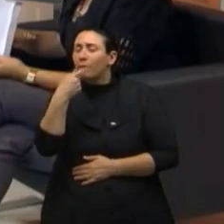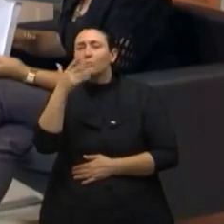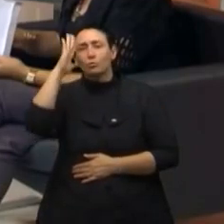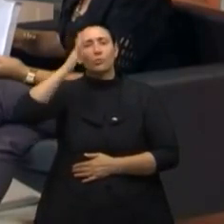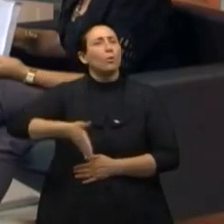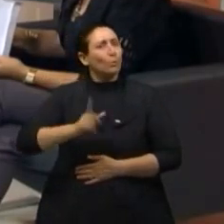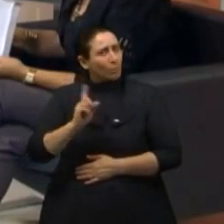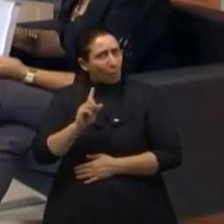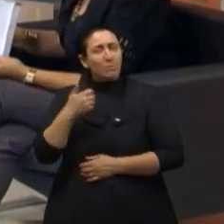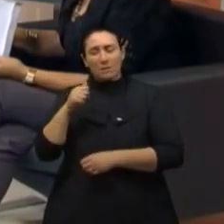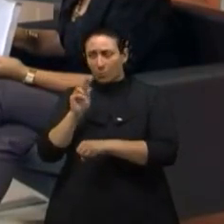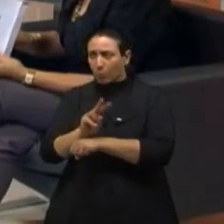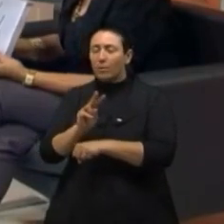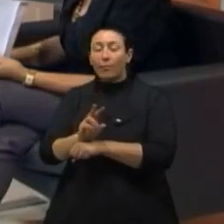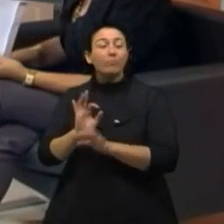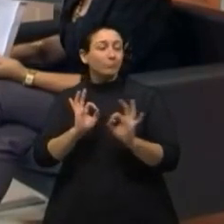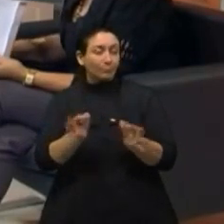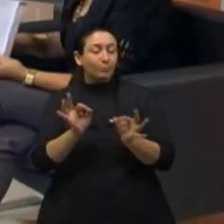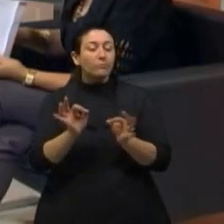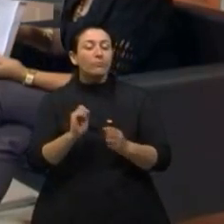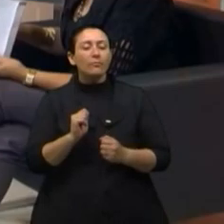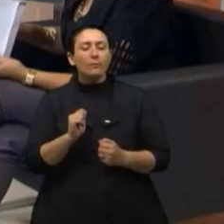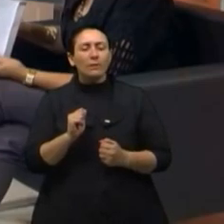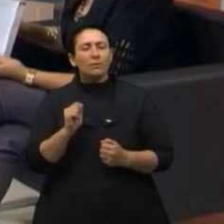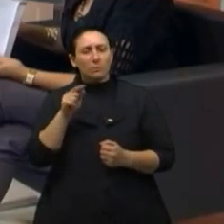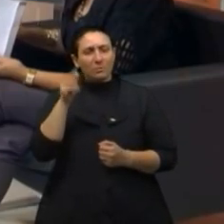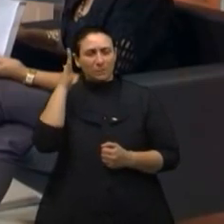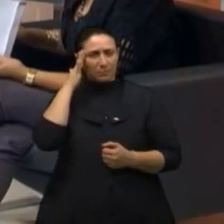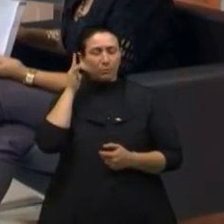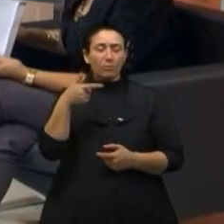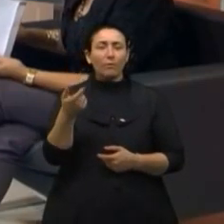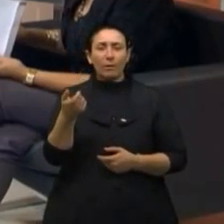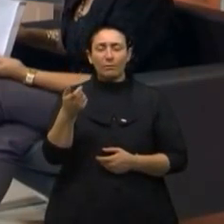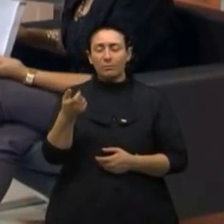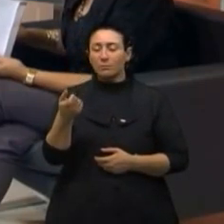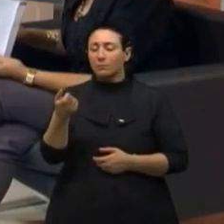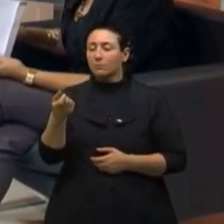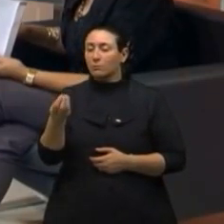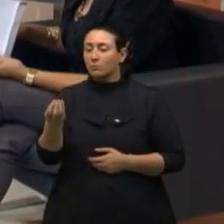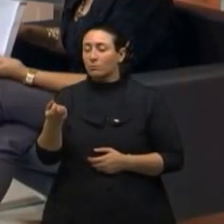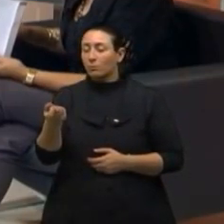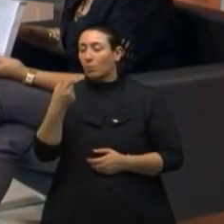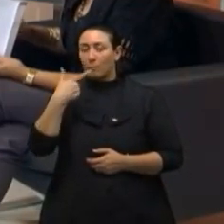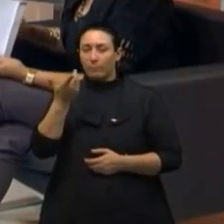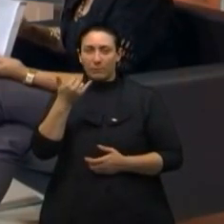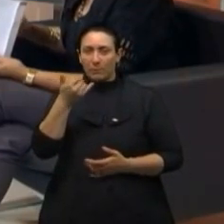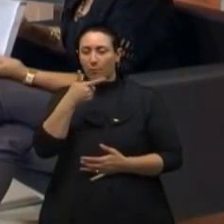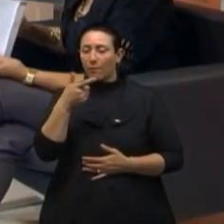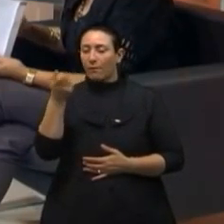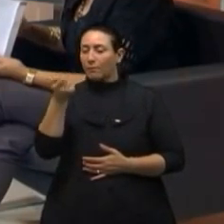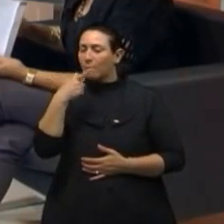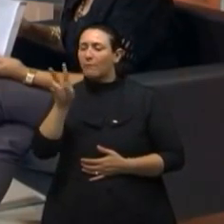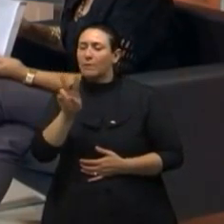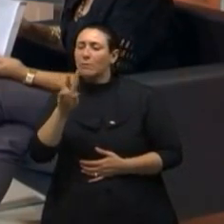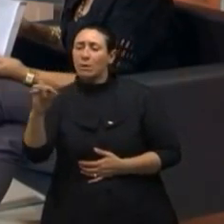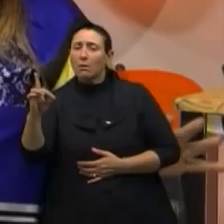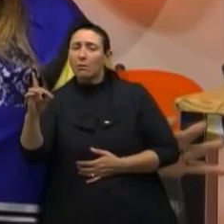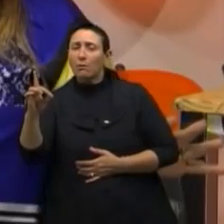sim não o seguinte porque vai tomar a vitamina D e não combinar com o